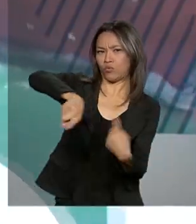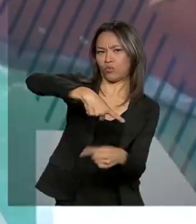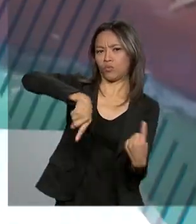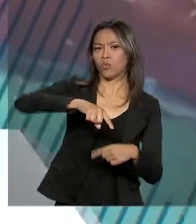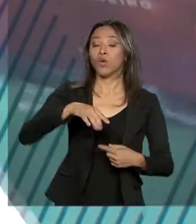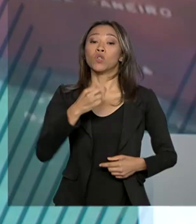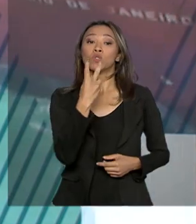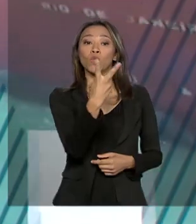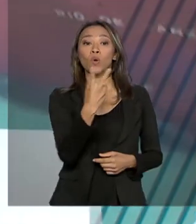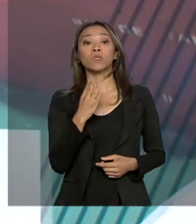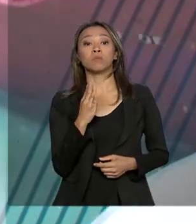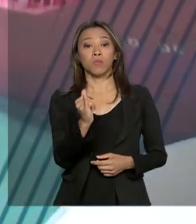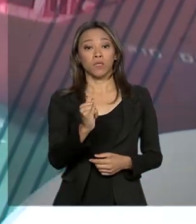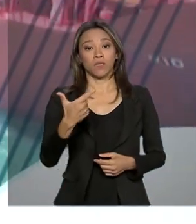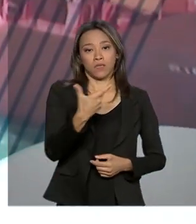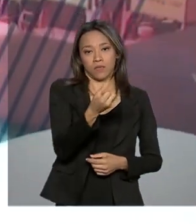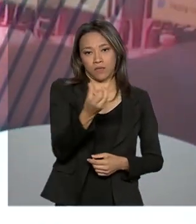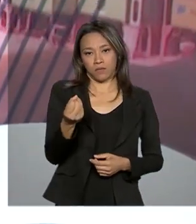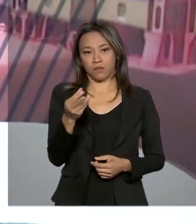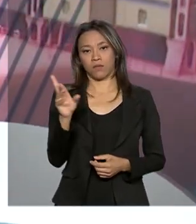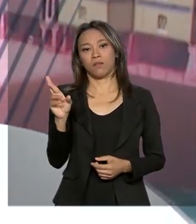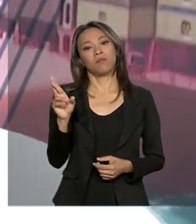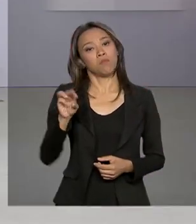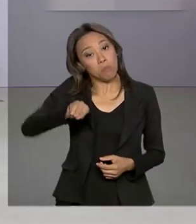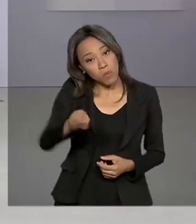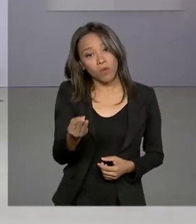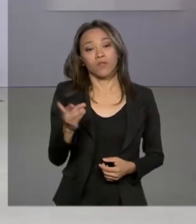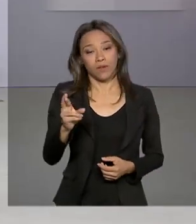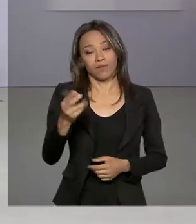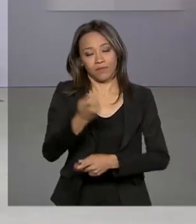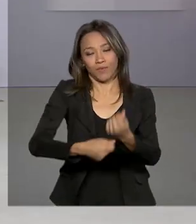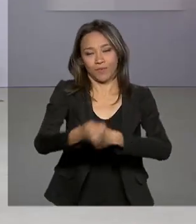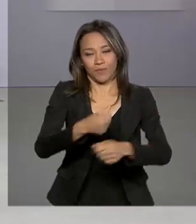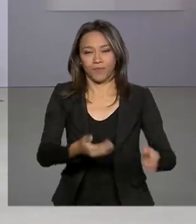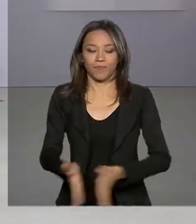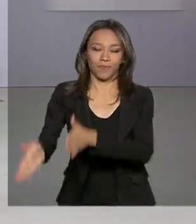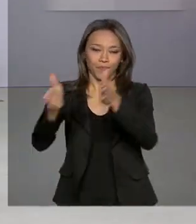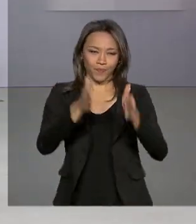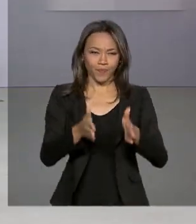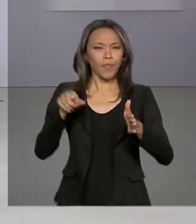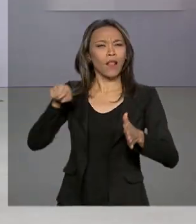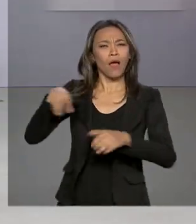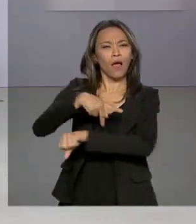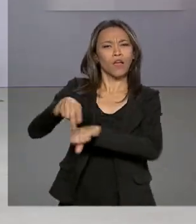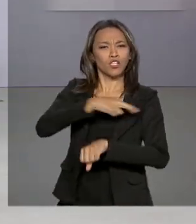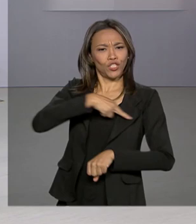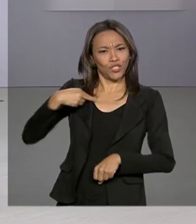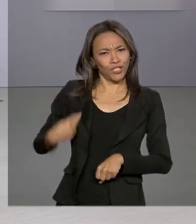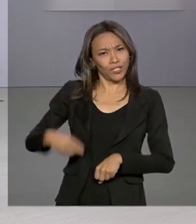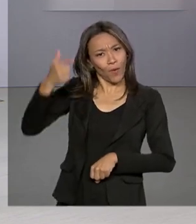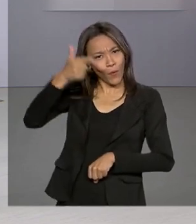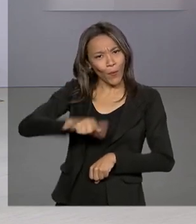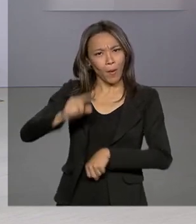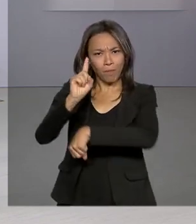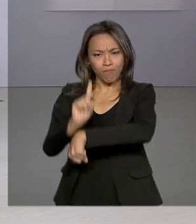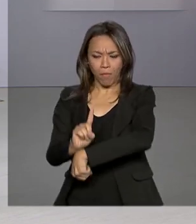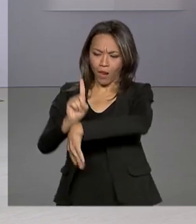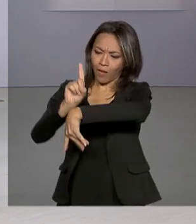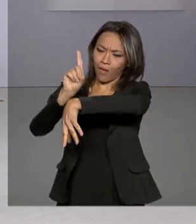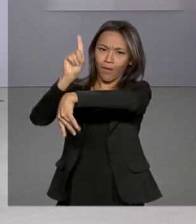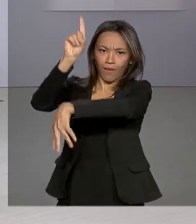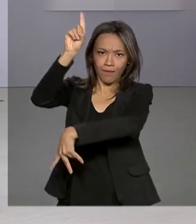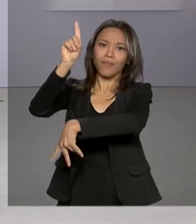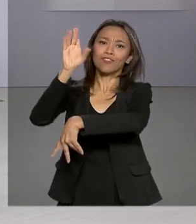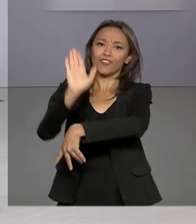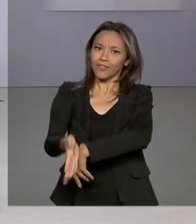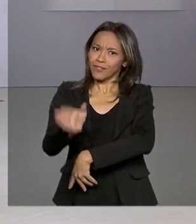,6 bilhões na economia. E na China, mais um satélite brasileiro foi lançado em parceria com o